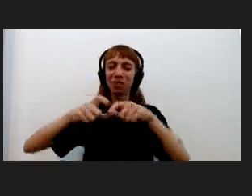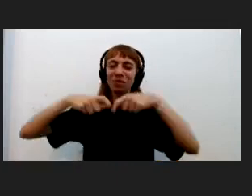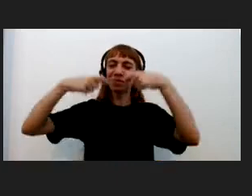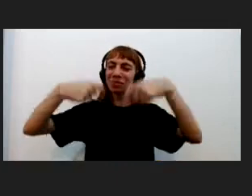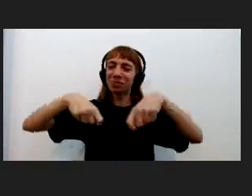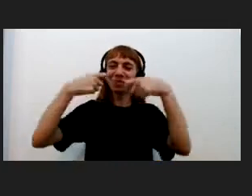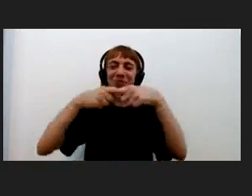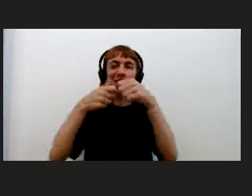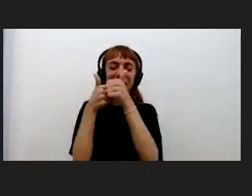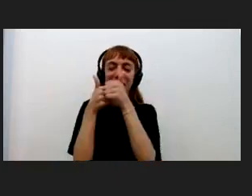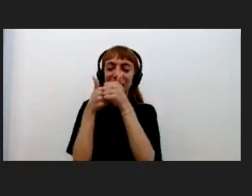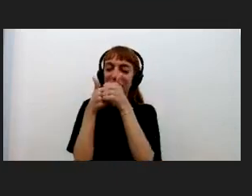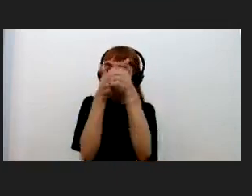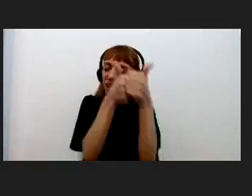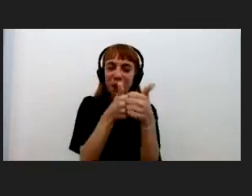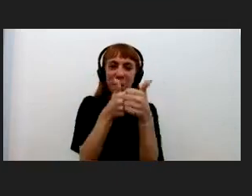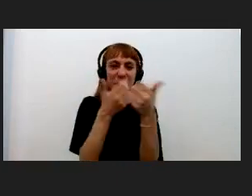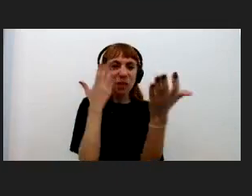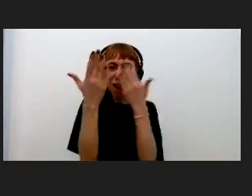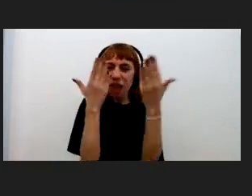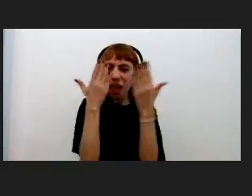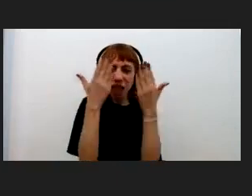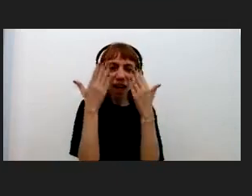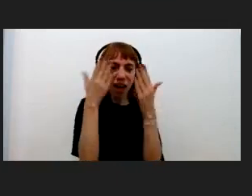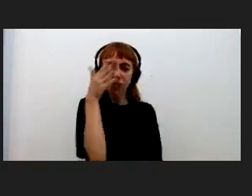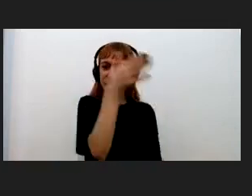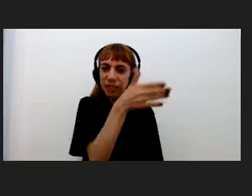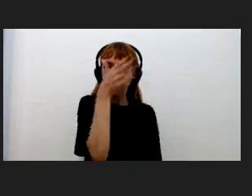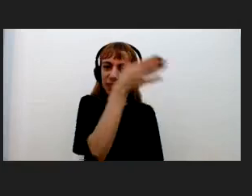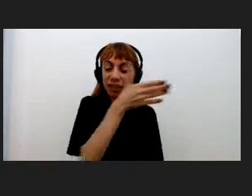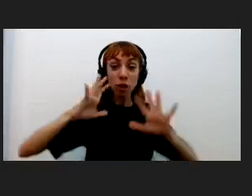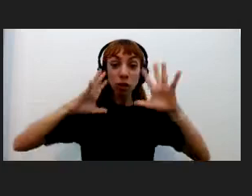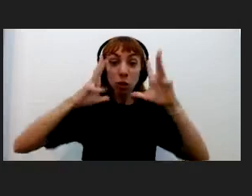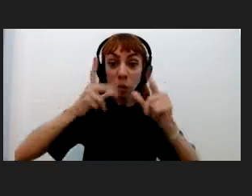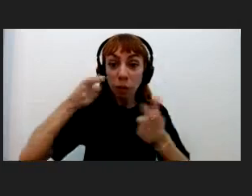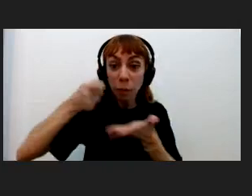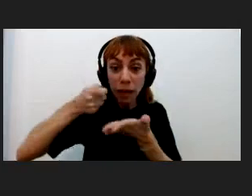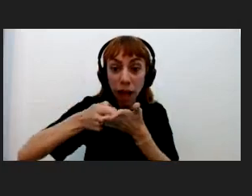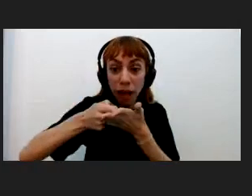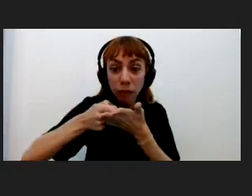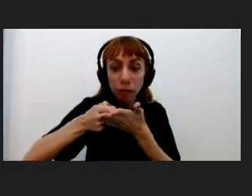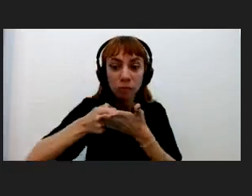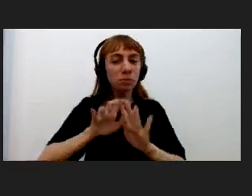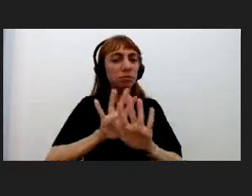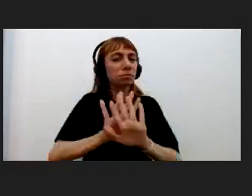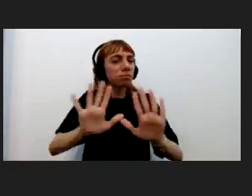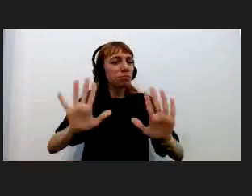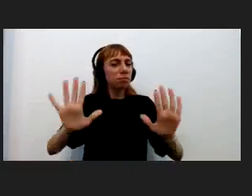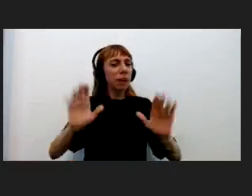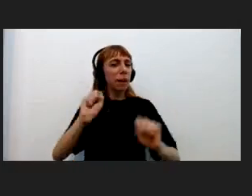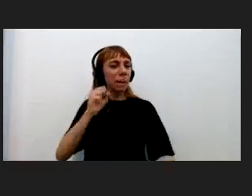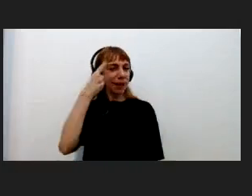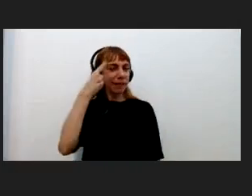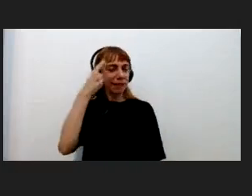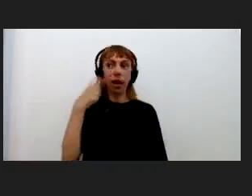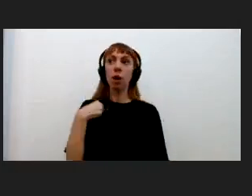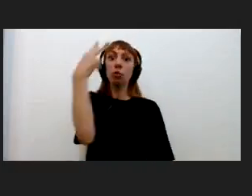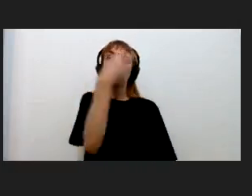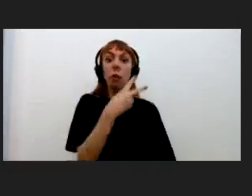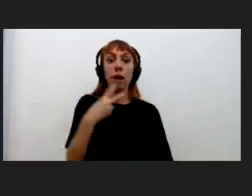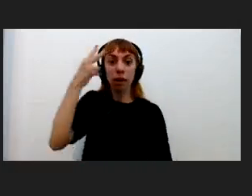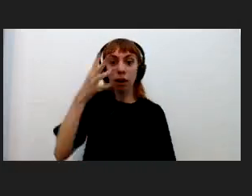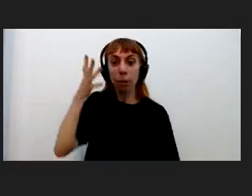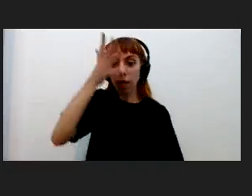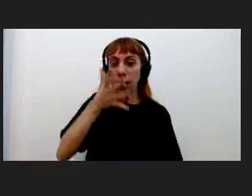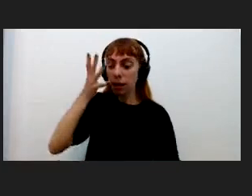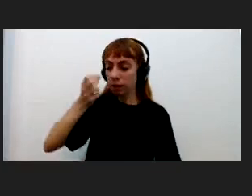práticas de cuidado, criticando a ideia de uma individualização do sofrimento, será que é coerente eu chegar a essa altura do